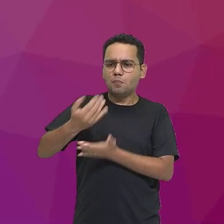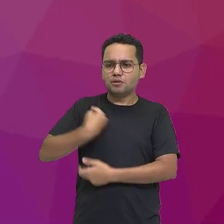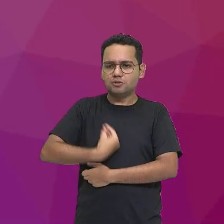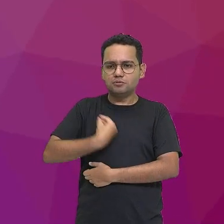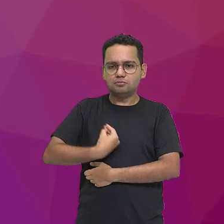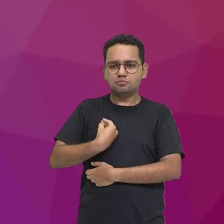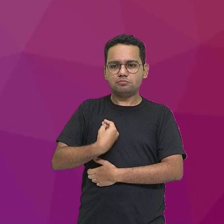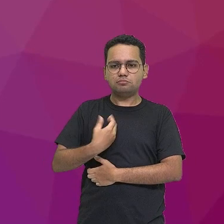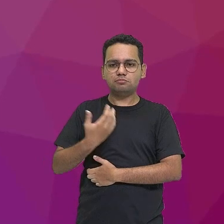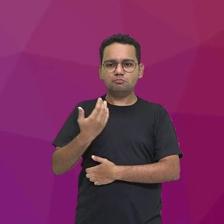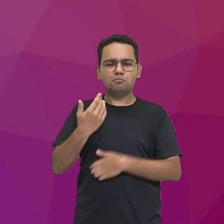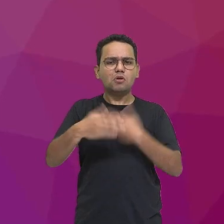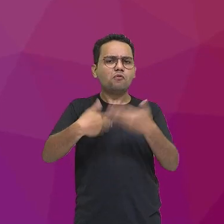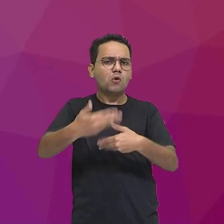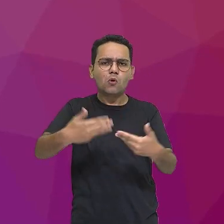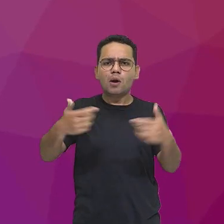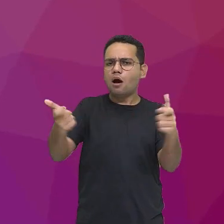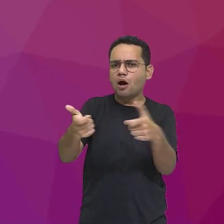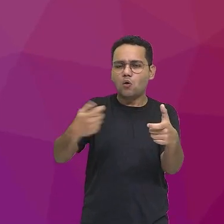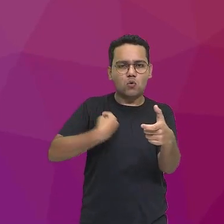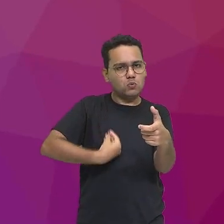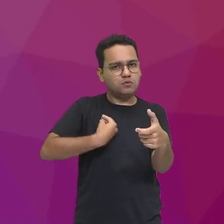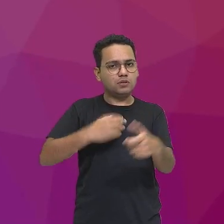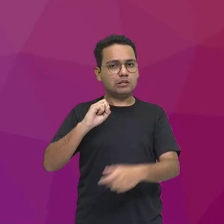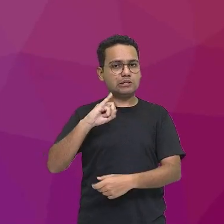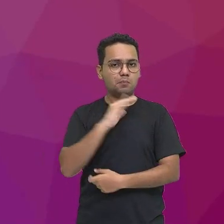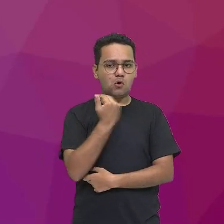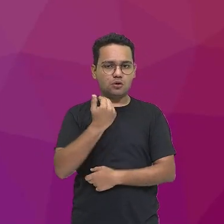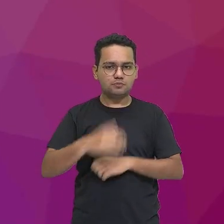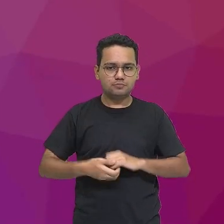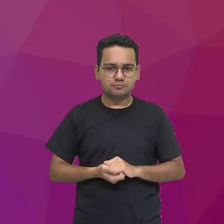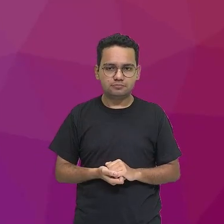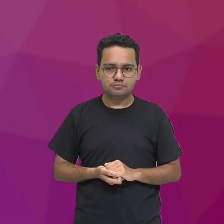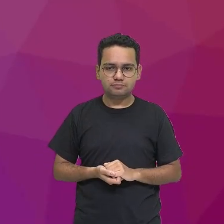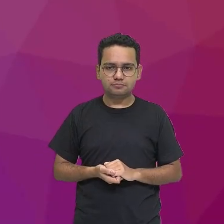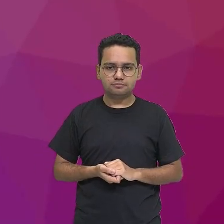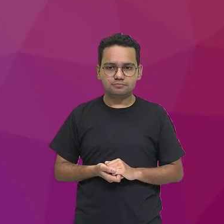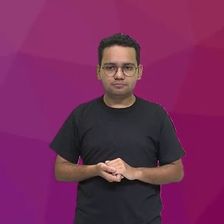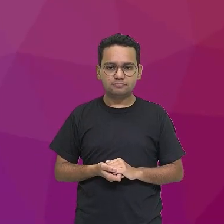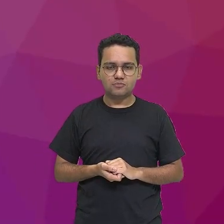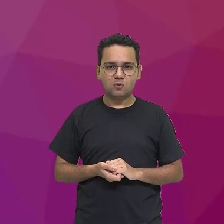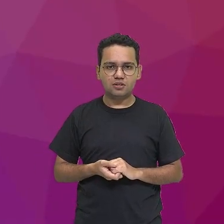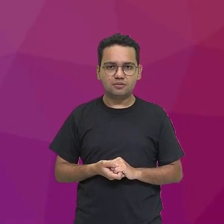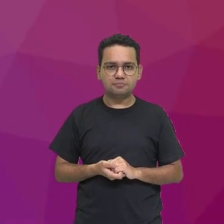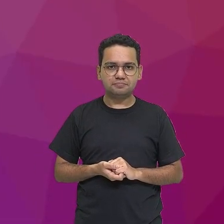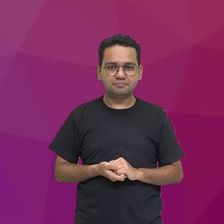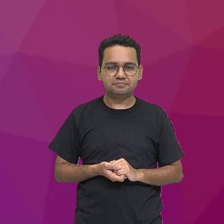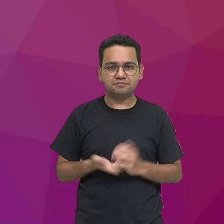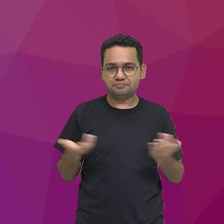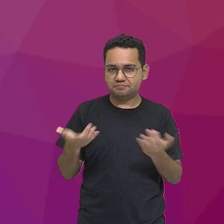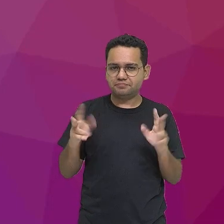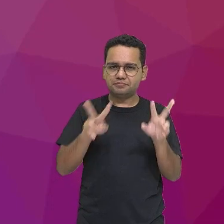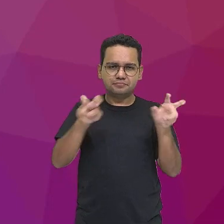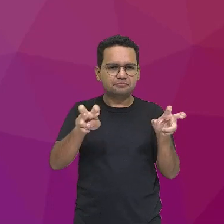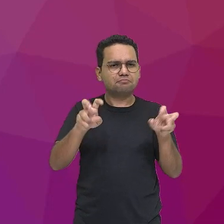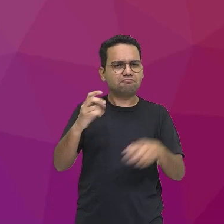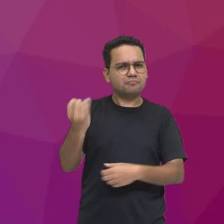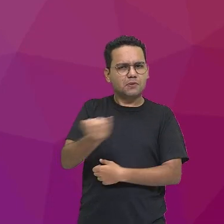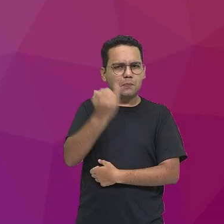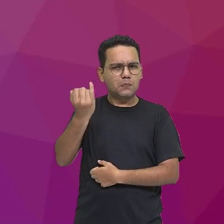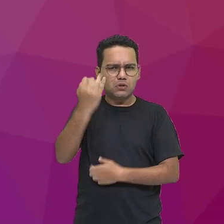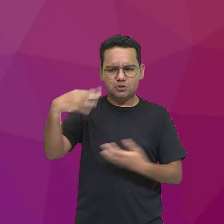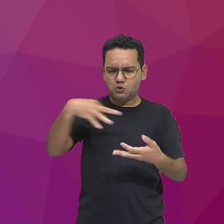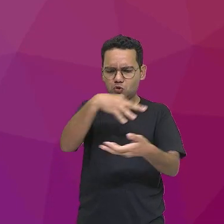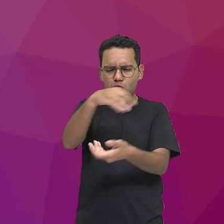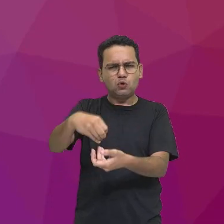que vai essa vida após a morte? Hoje eu gostaria de refletir sobre um tema que tem intrigado a humanidade ao longo dos